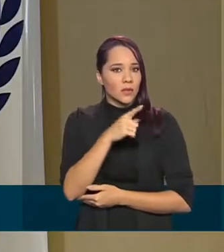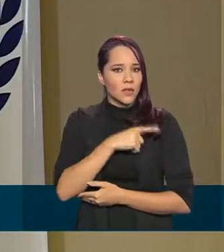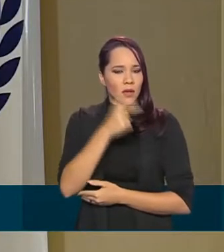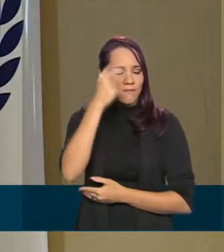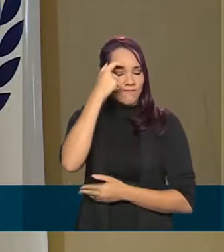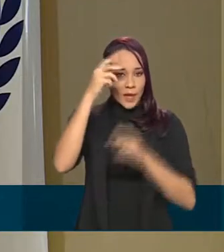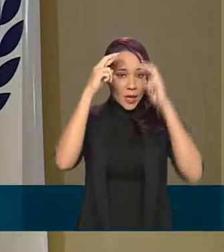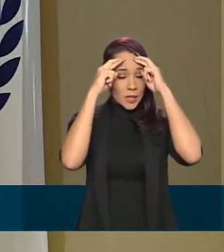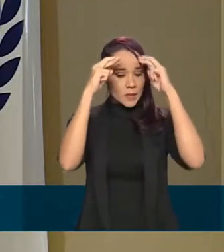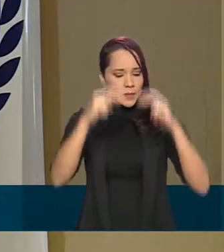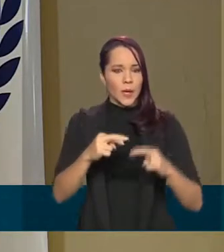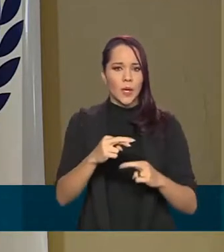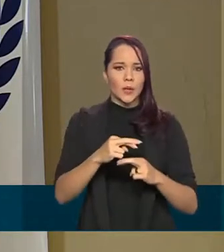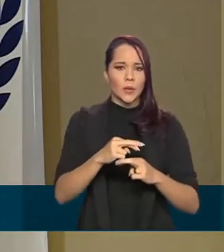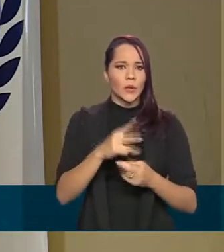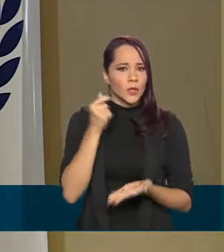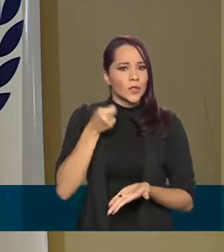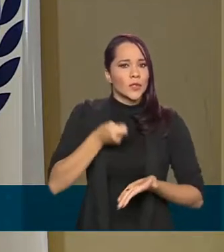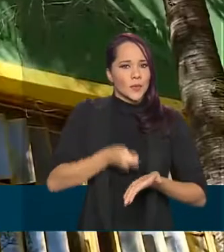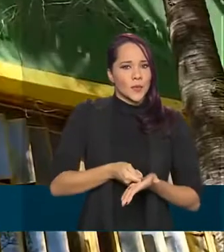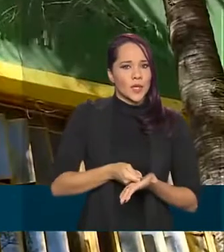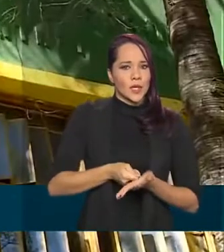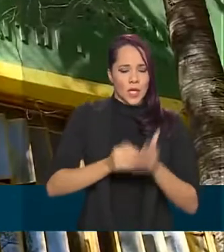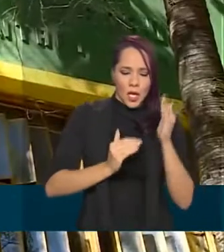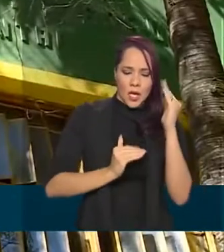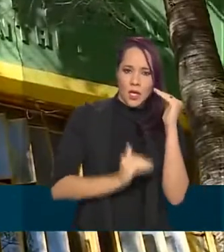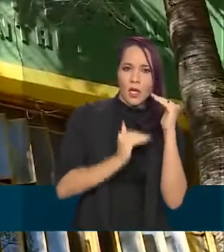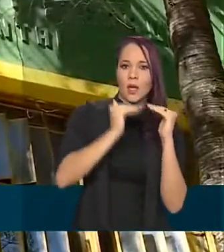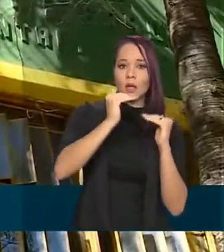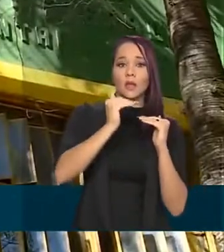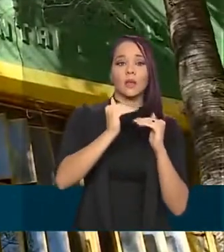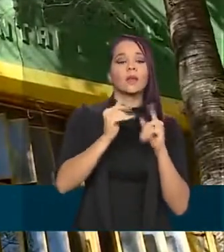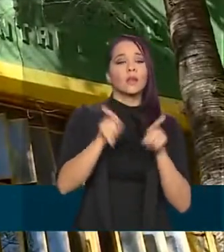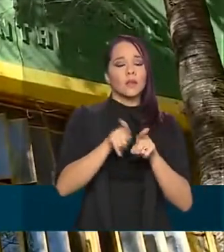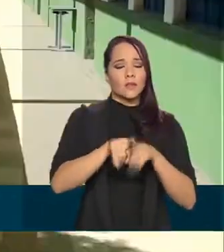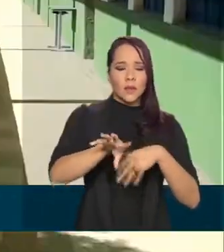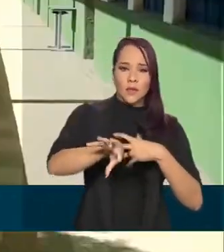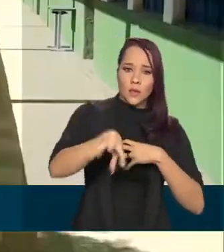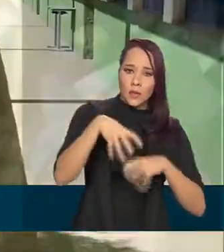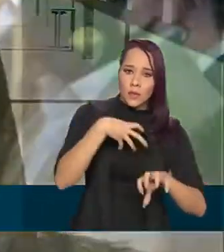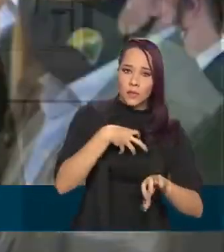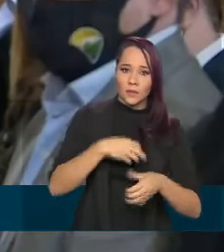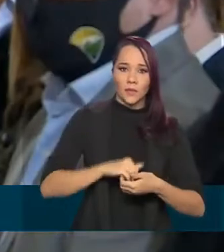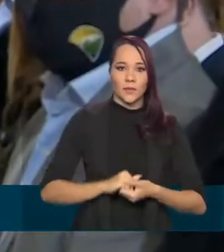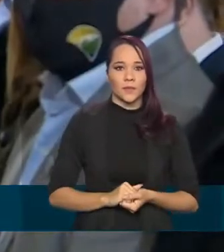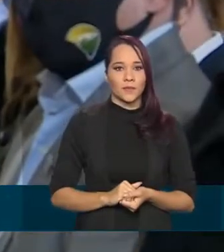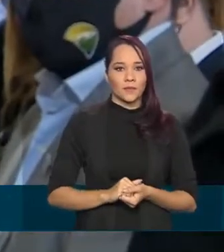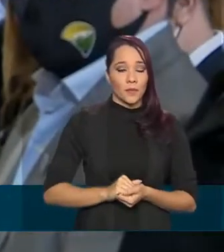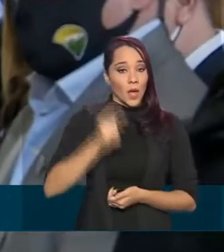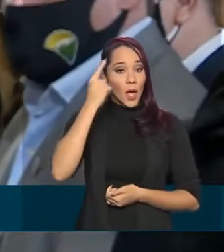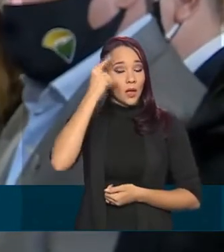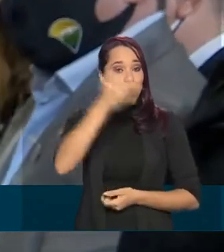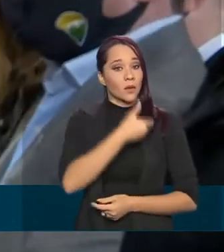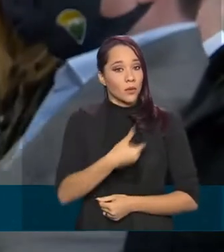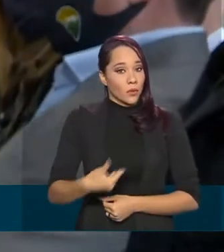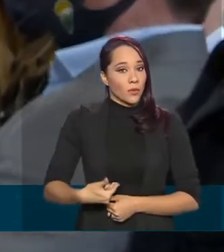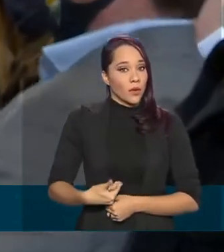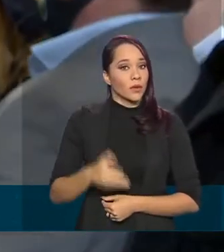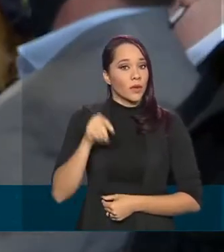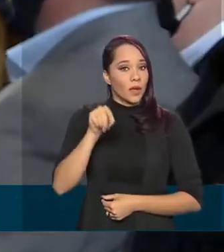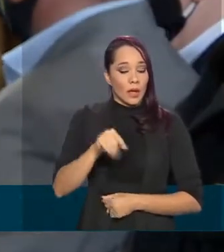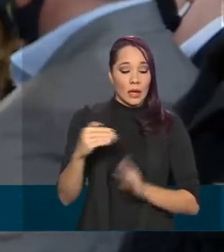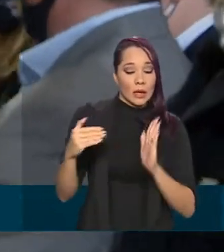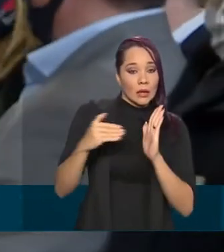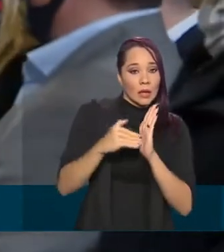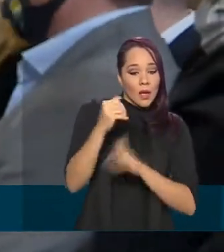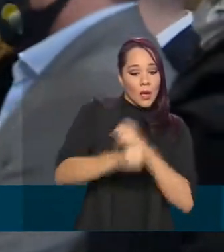de respeito, de disciplina, de hierarquia e de solidariedade. A ideia do governo é que até